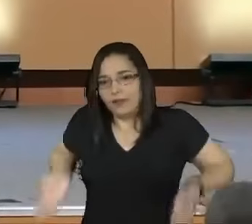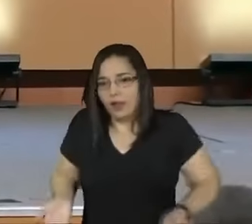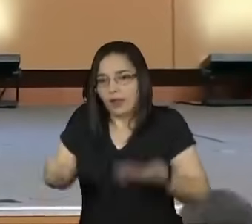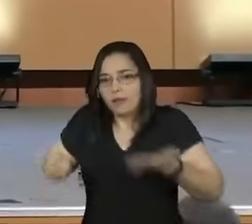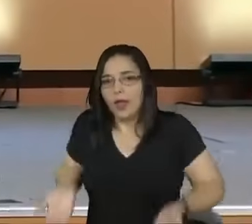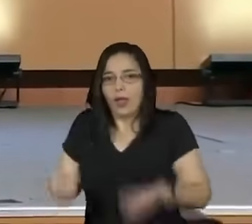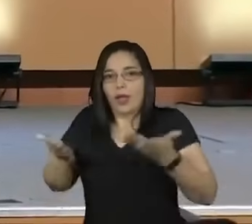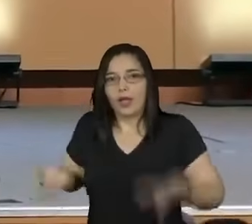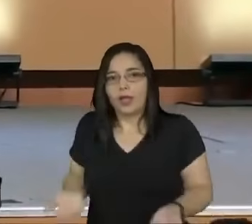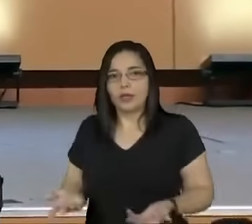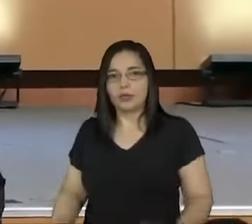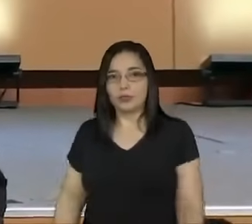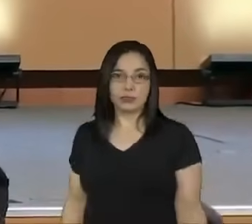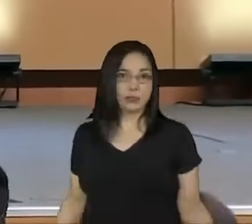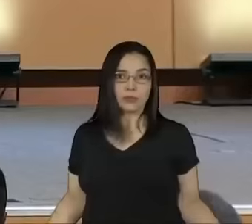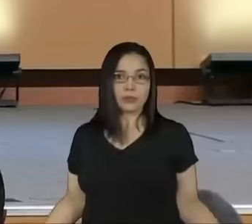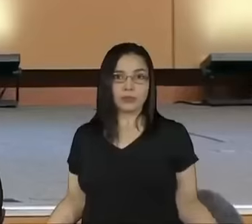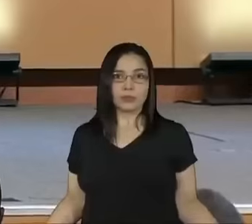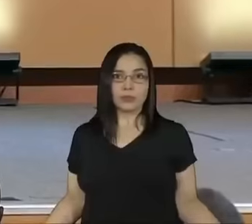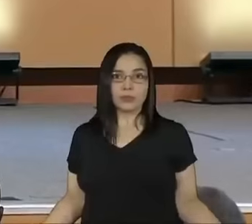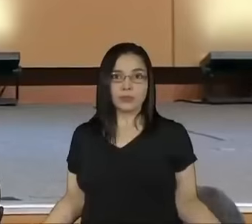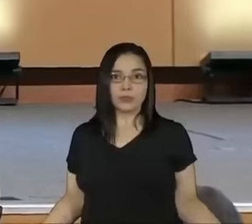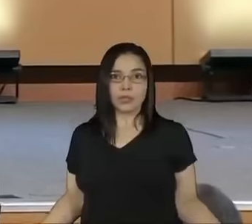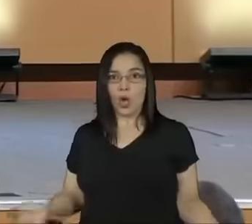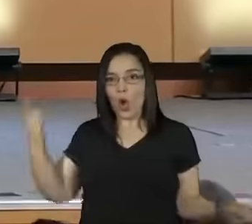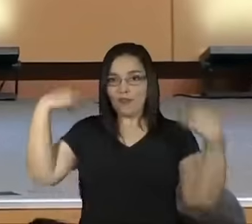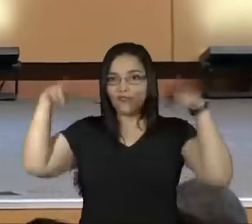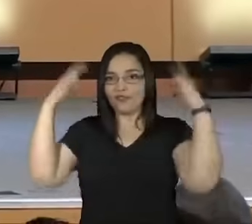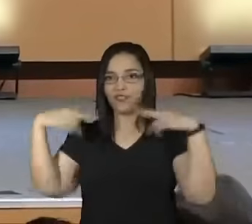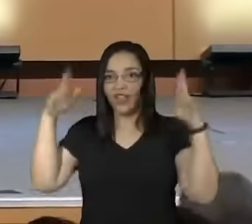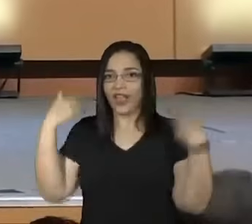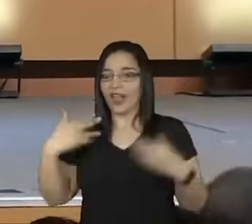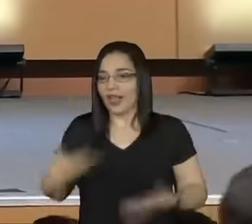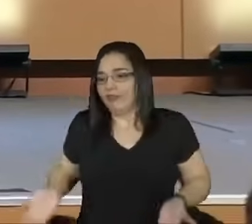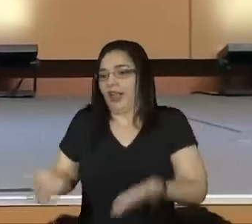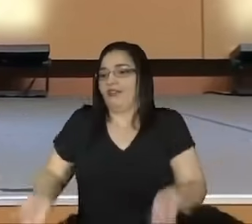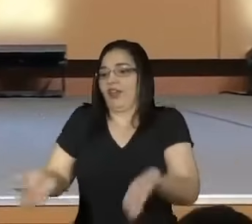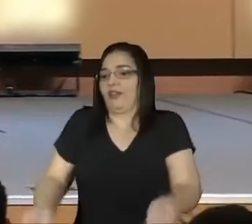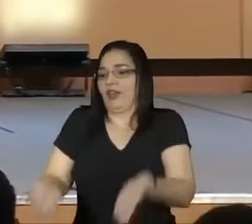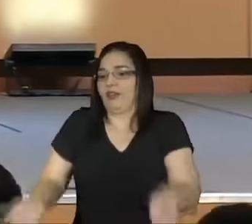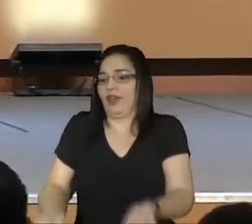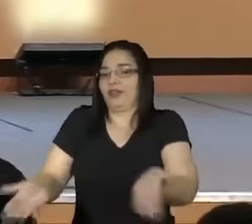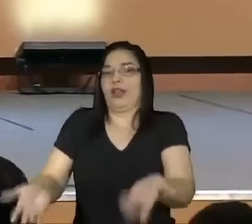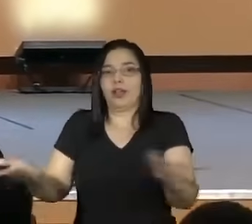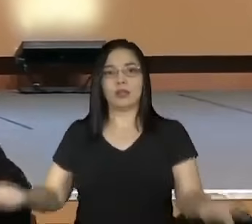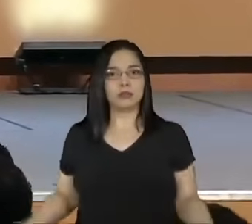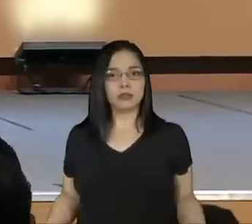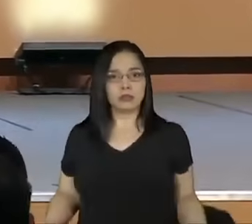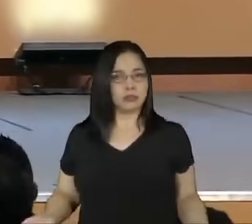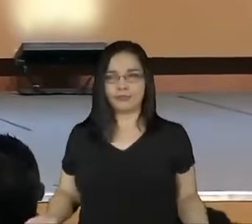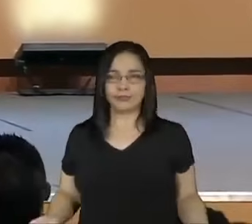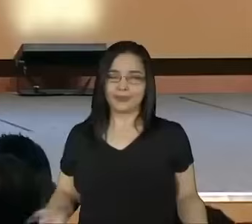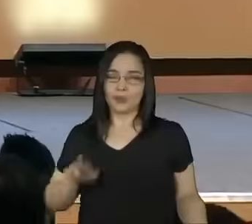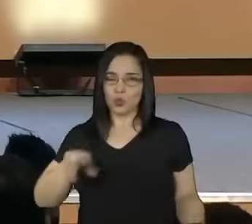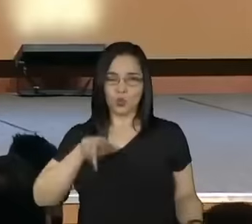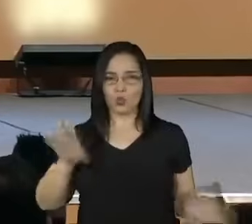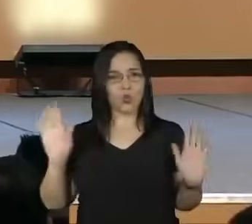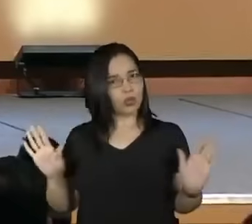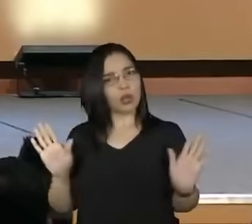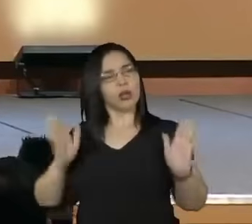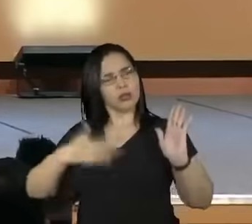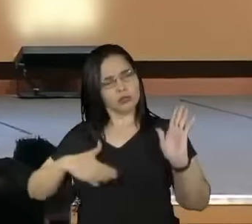gado cachorro tocando ovelha vai não a pessoa vem